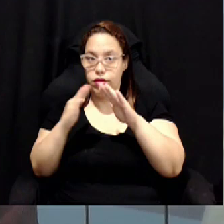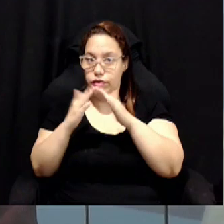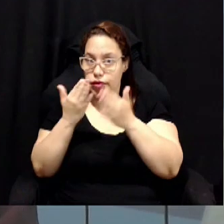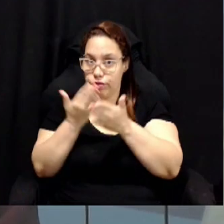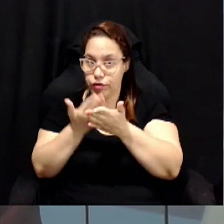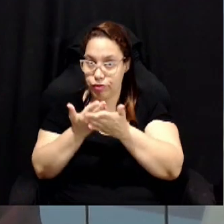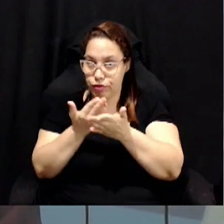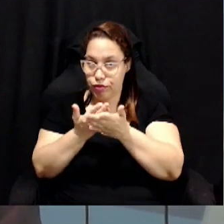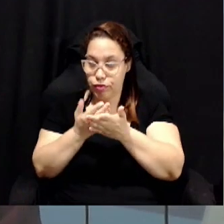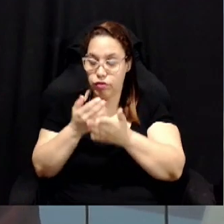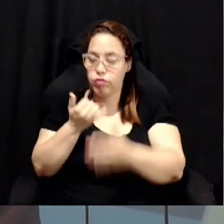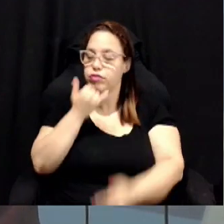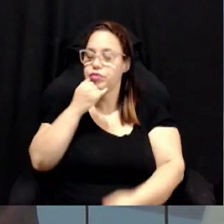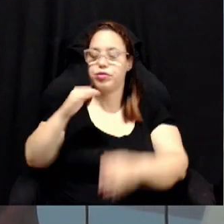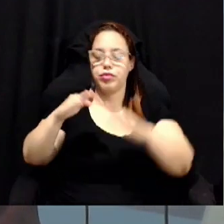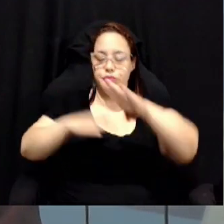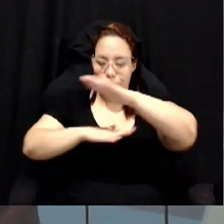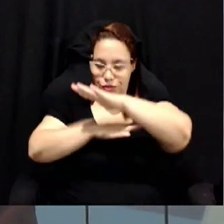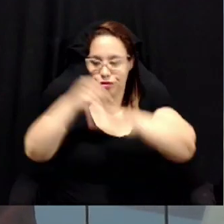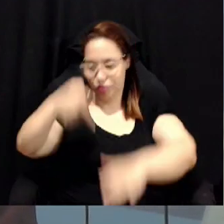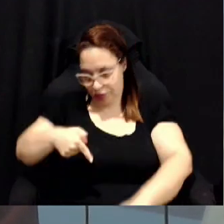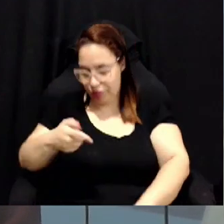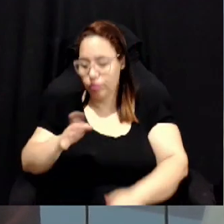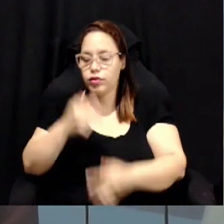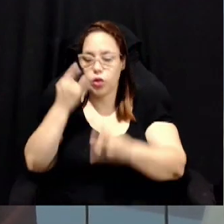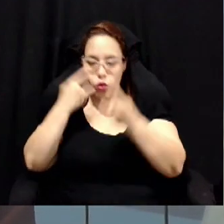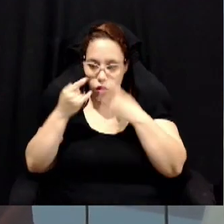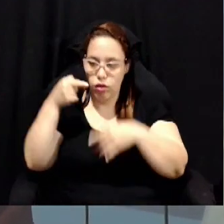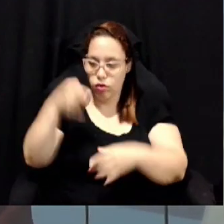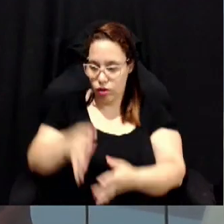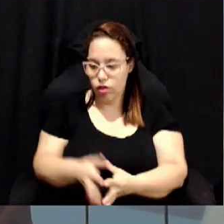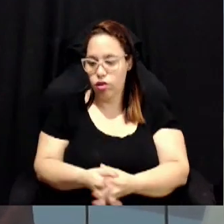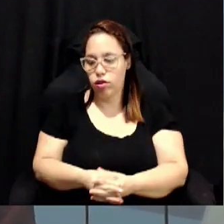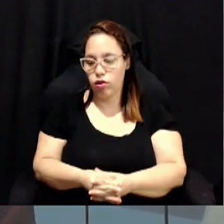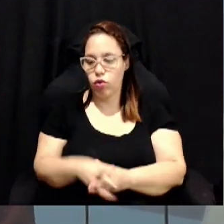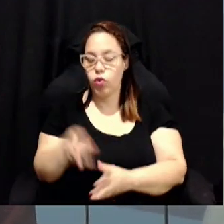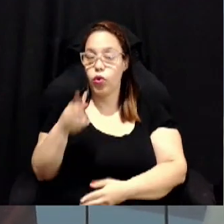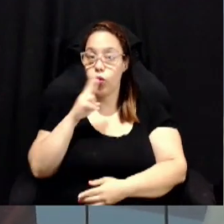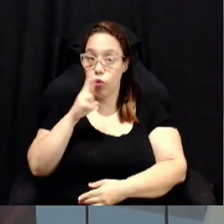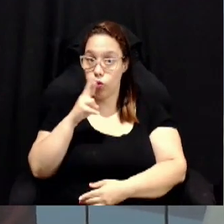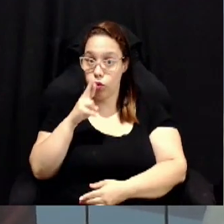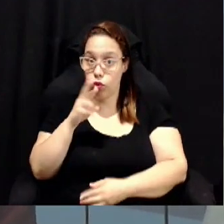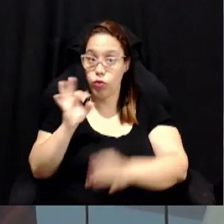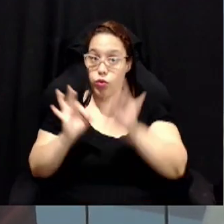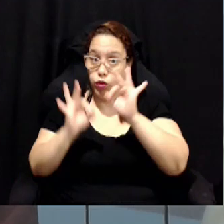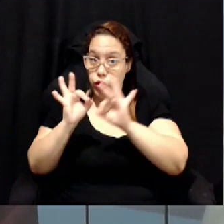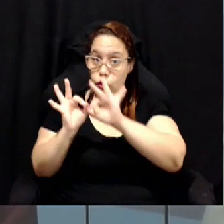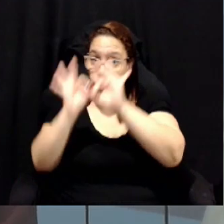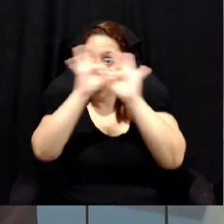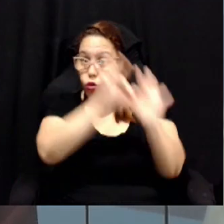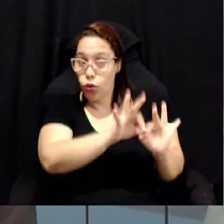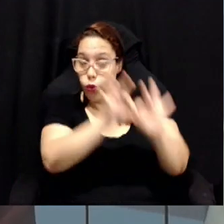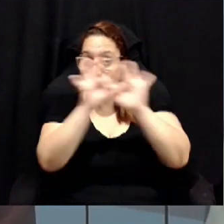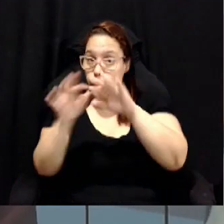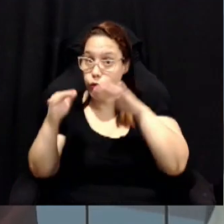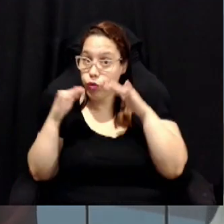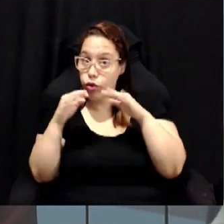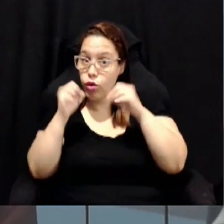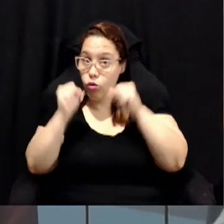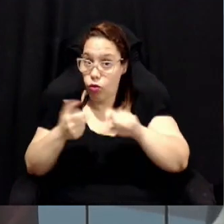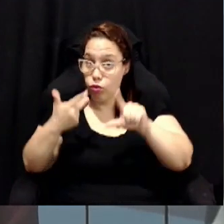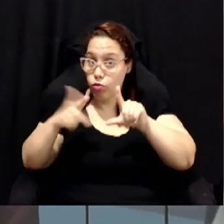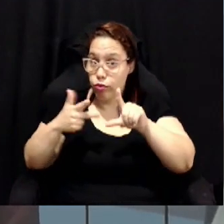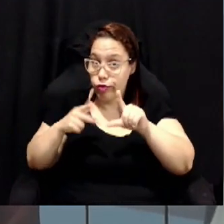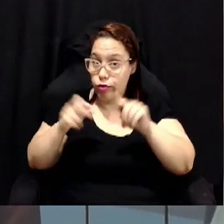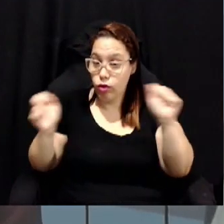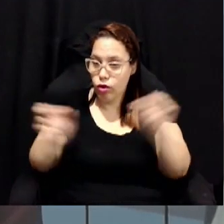Câmara. E é interessante, e aqui fica um recado para você, telespectador, que o Poder Legislativo está atento a essas